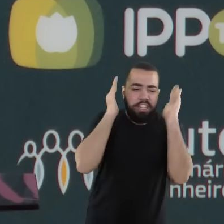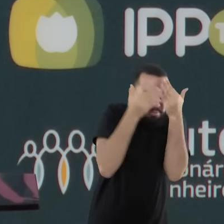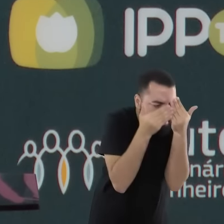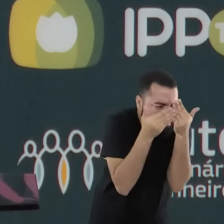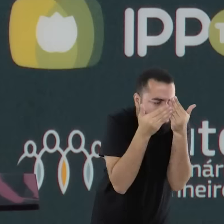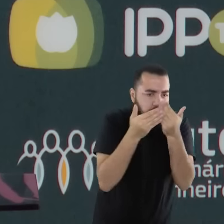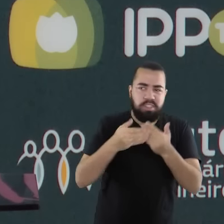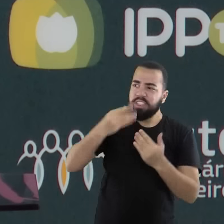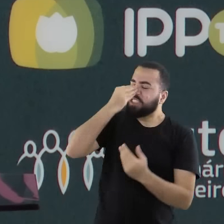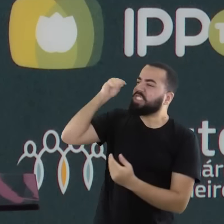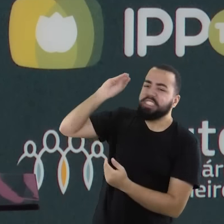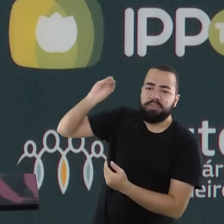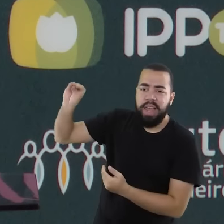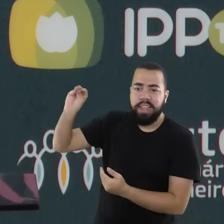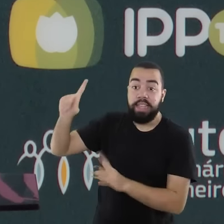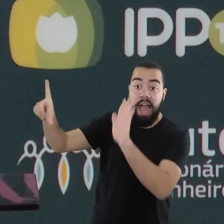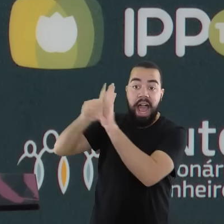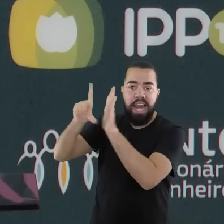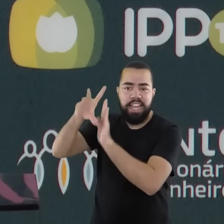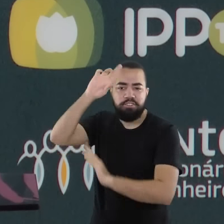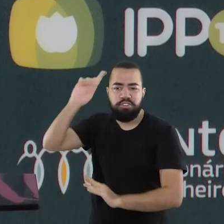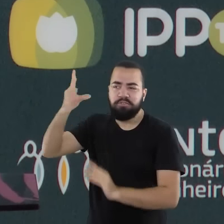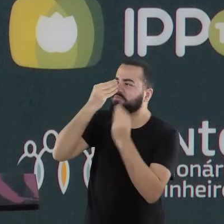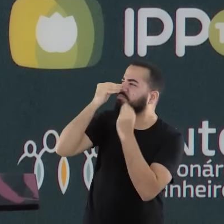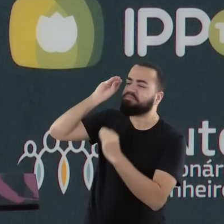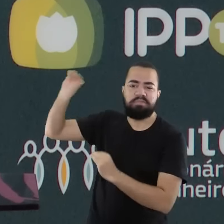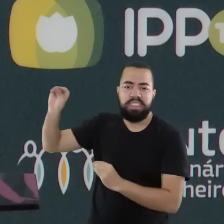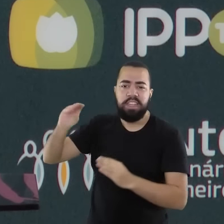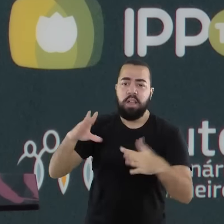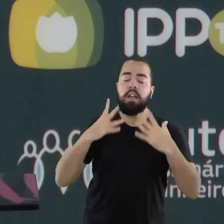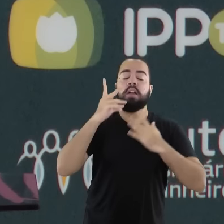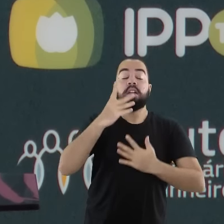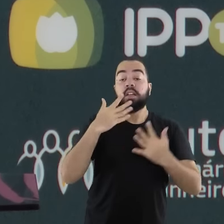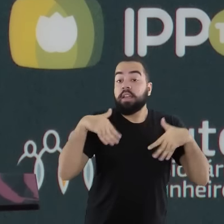a lei do Senhor." Enfim,